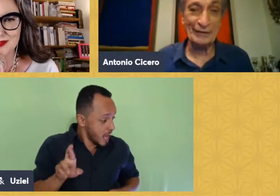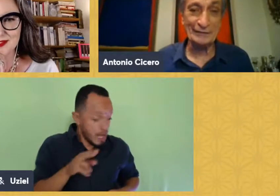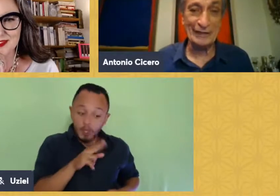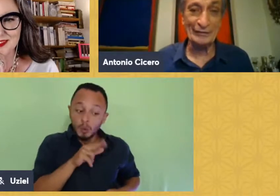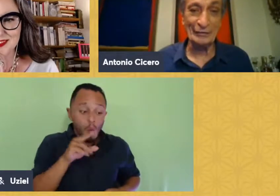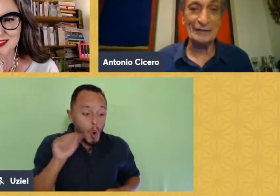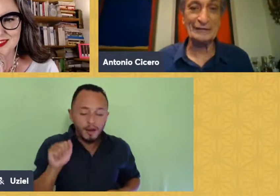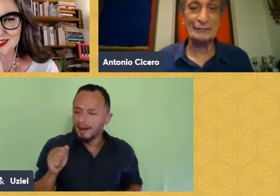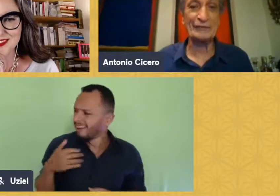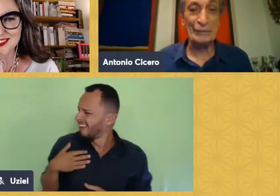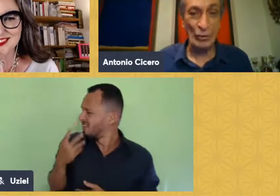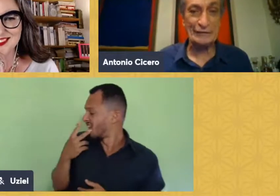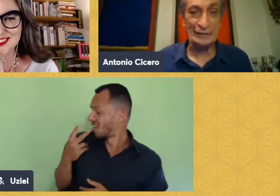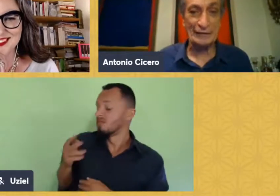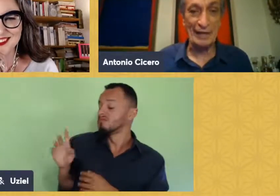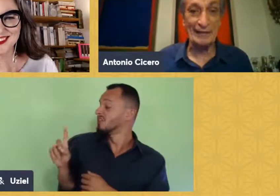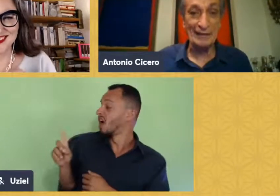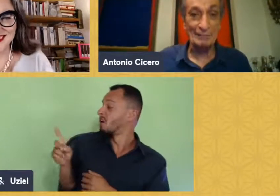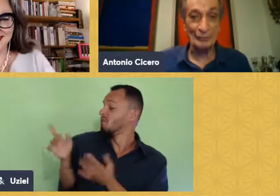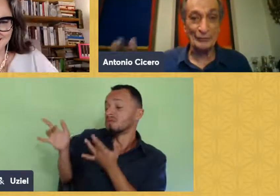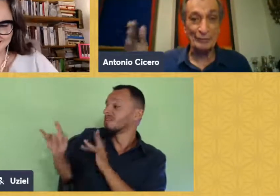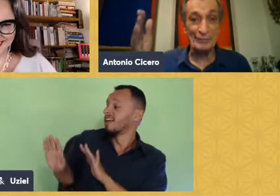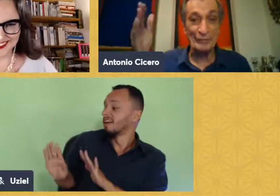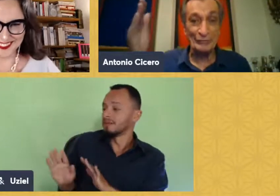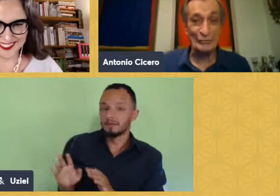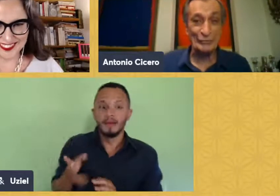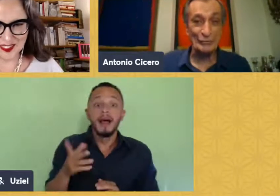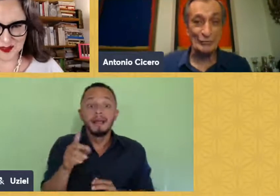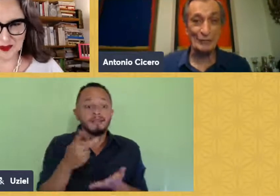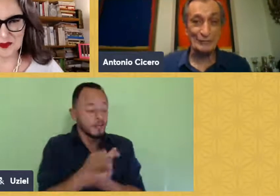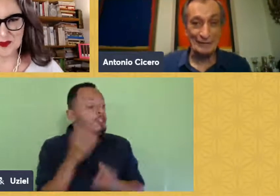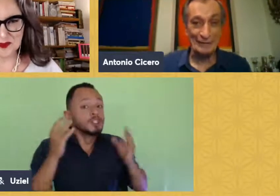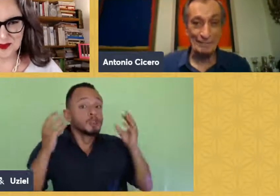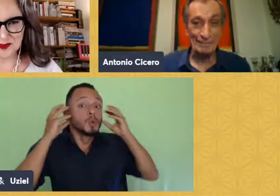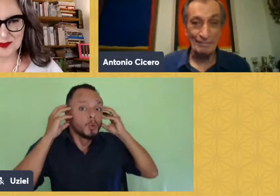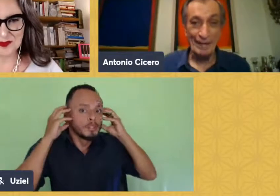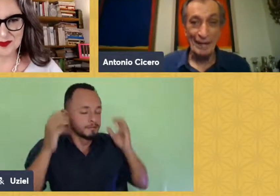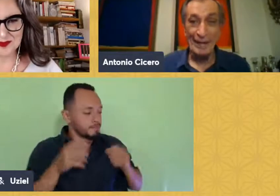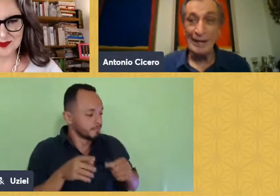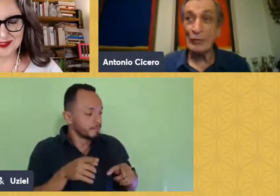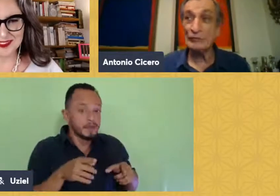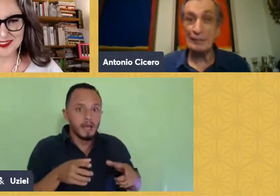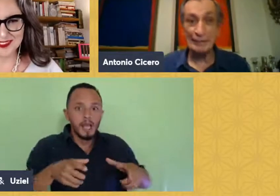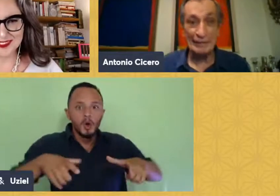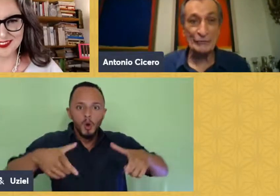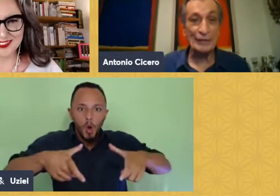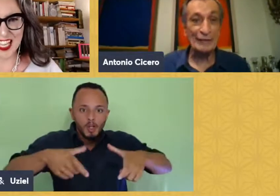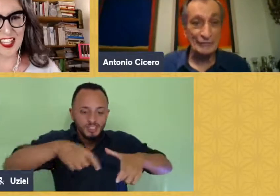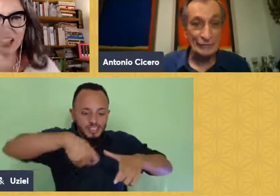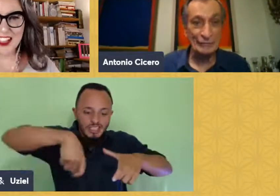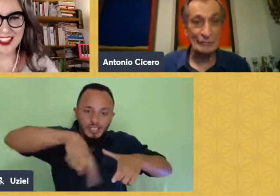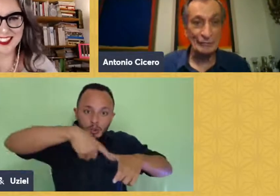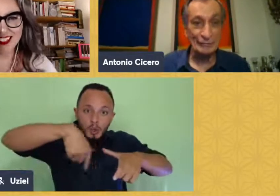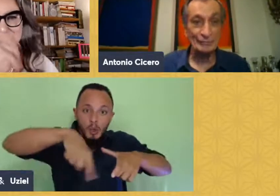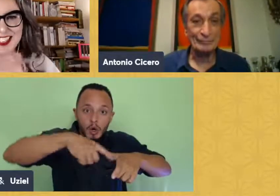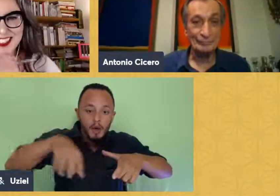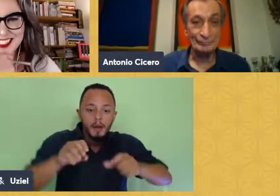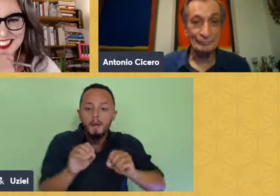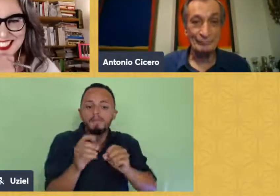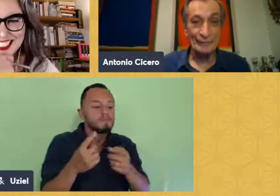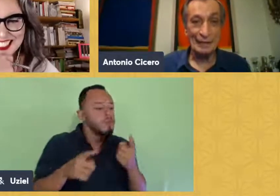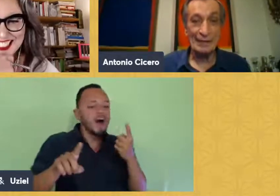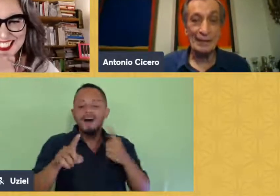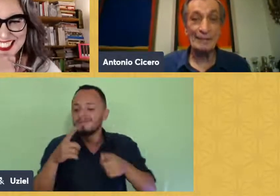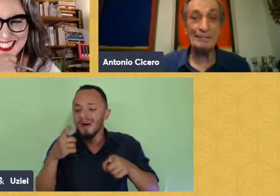muito interessado, não. Ele disse, ouça aqui. Aí ele pôs para mim um disco do Bob Dylan. Eu fiquei impressionadíssimo. Aí já